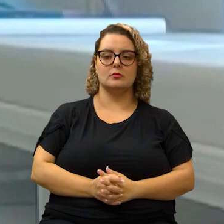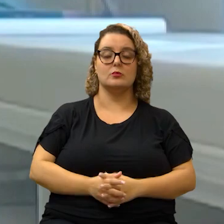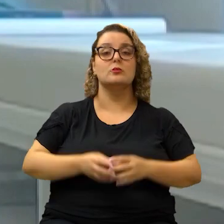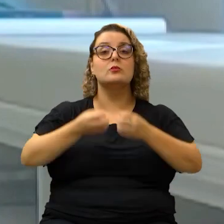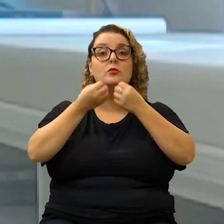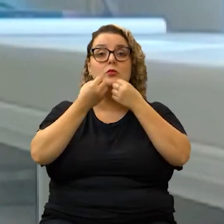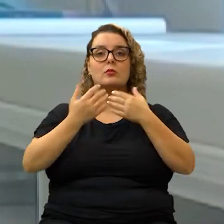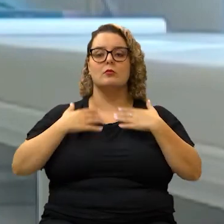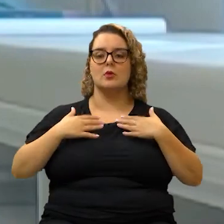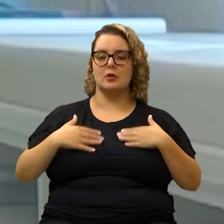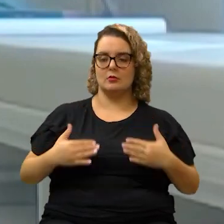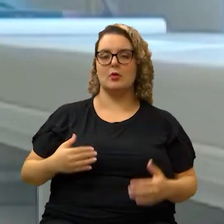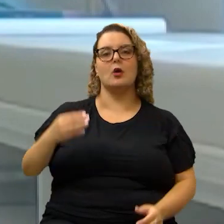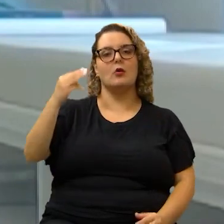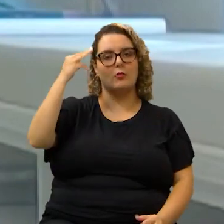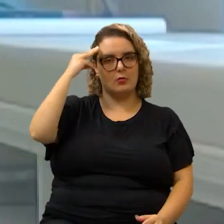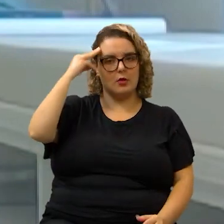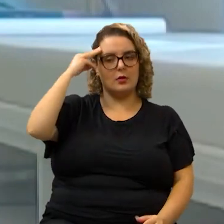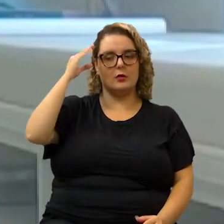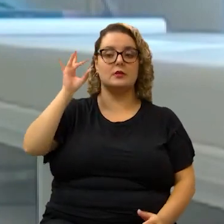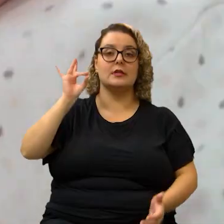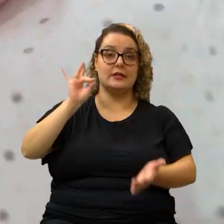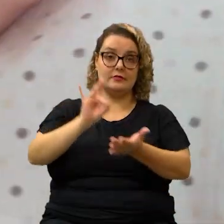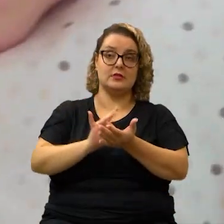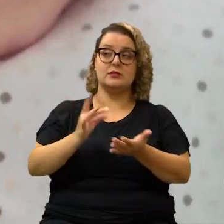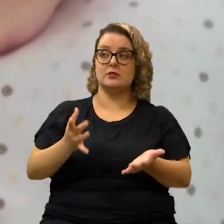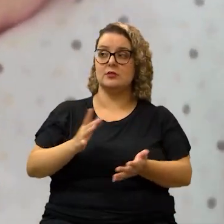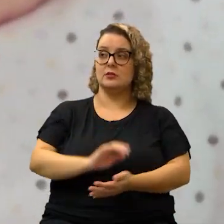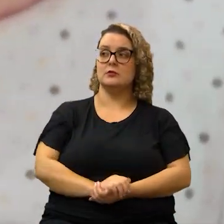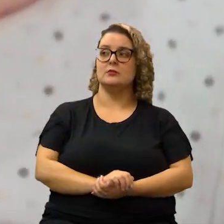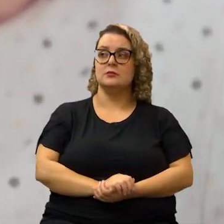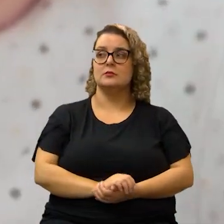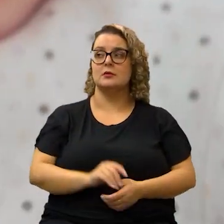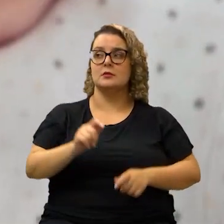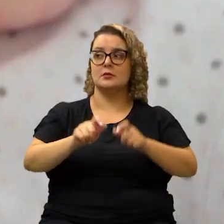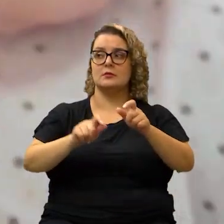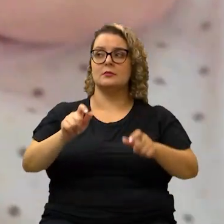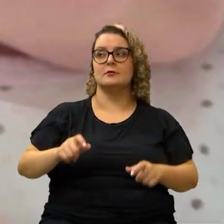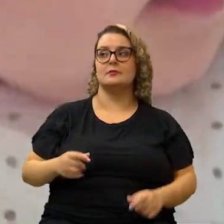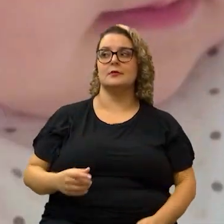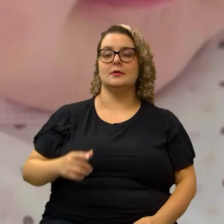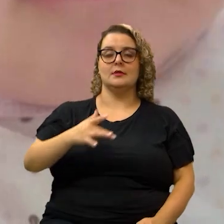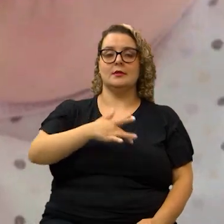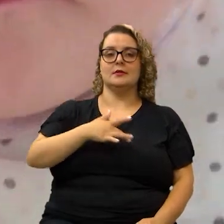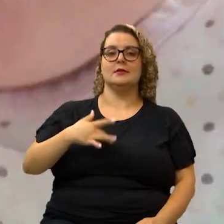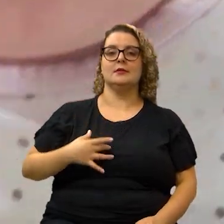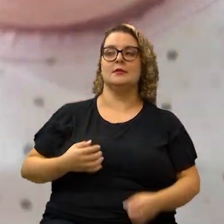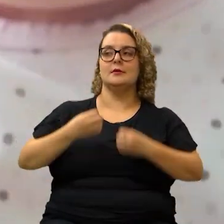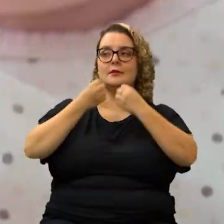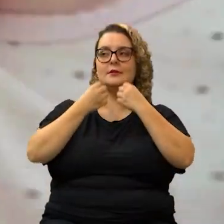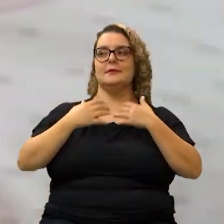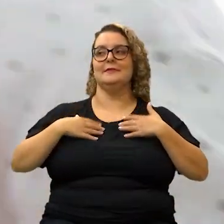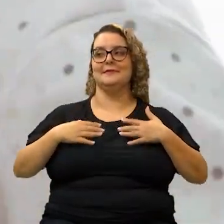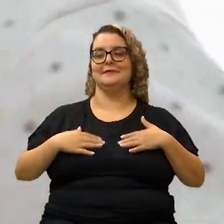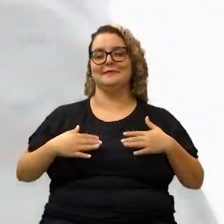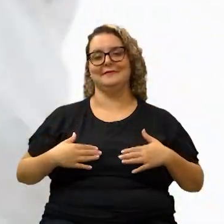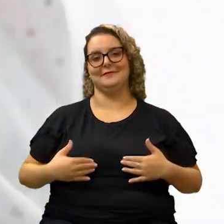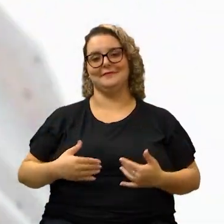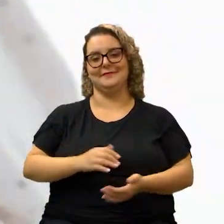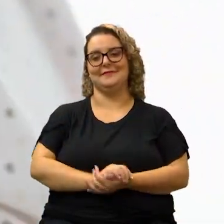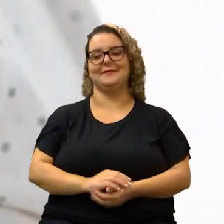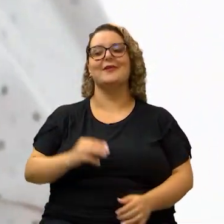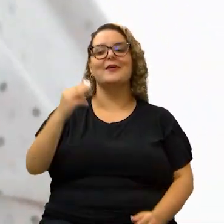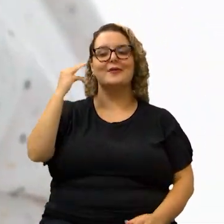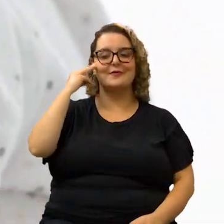quando elas estão bem fisicamente, e mentalmente. Às vezes a gente vê, eu sou da amamentação também,